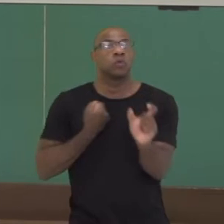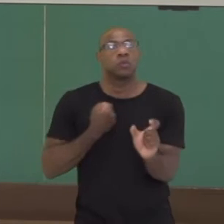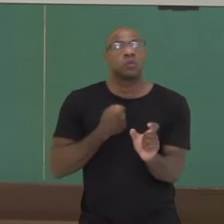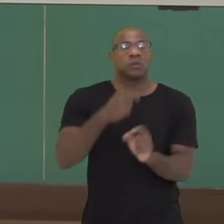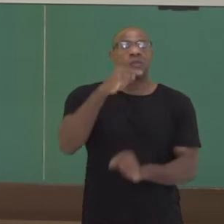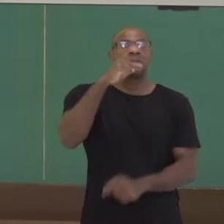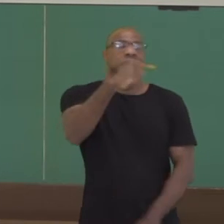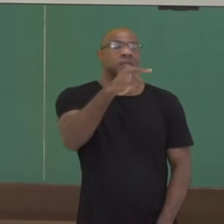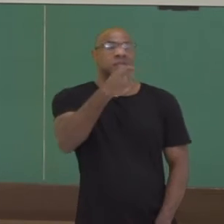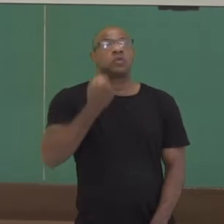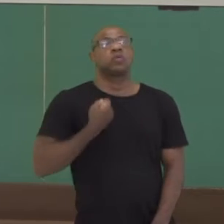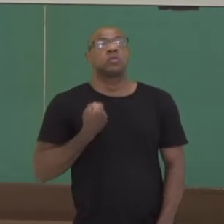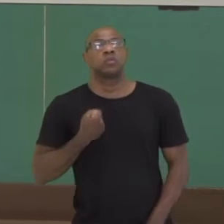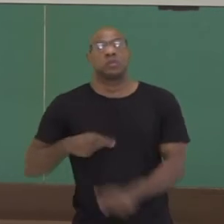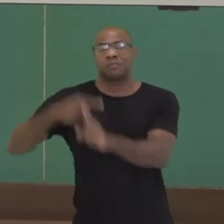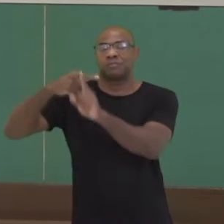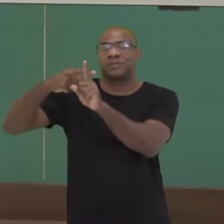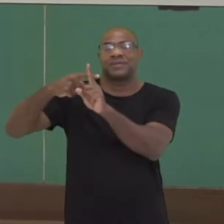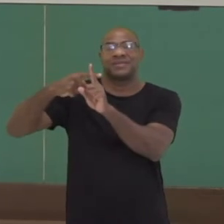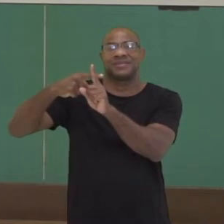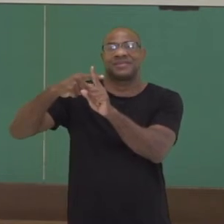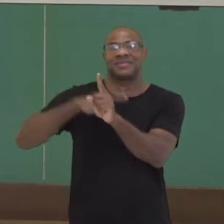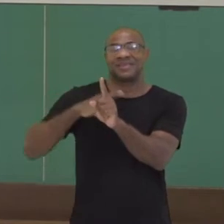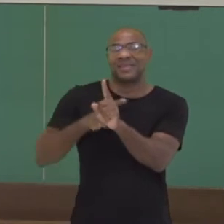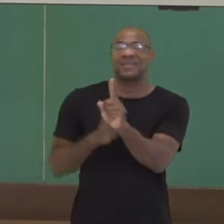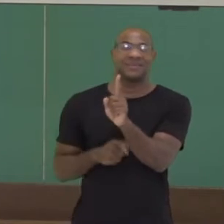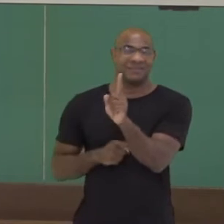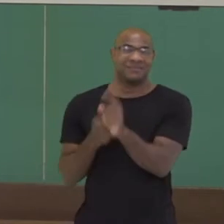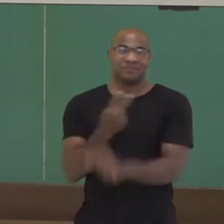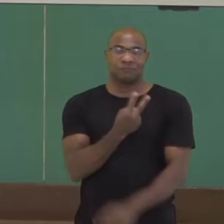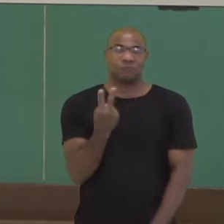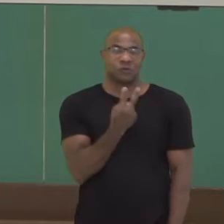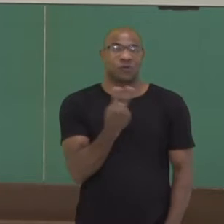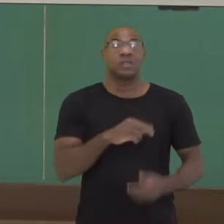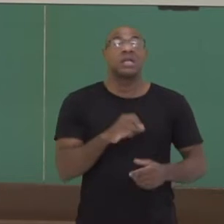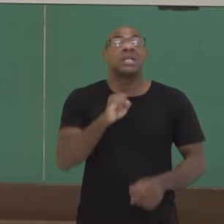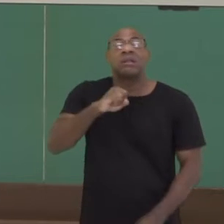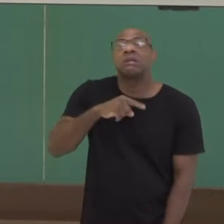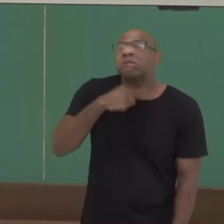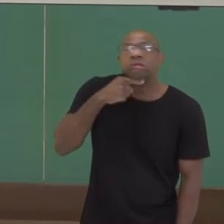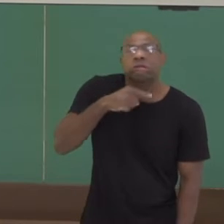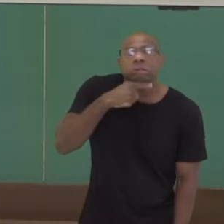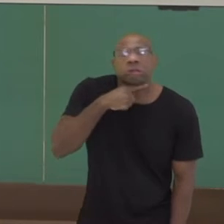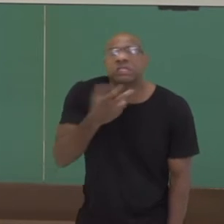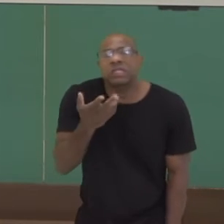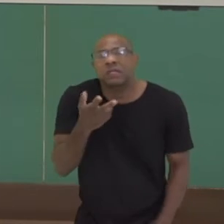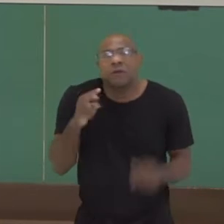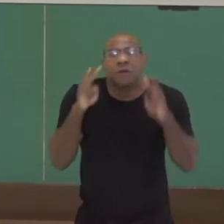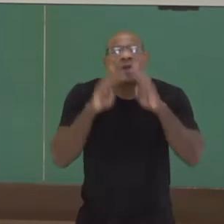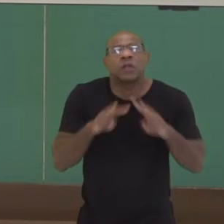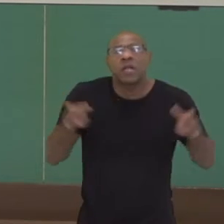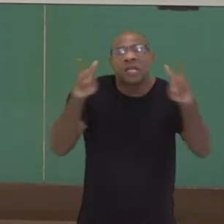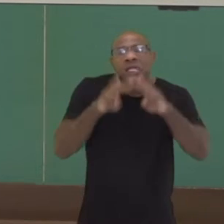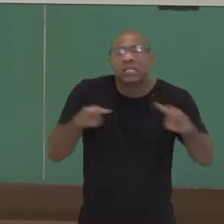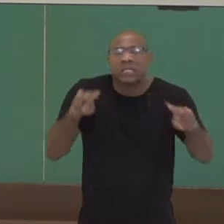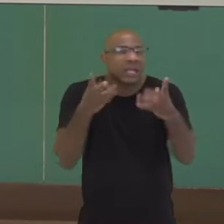número positivo. Né? Se você talvez não consegue visualizar